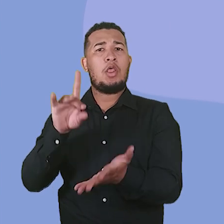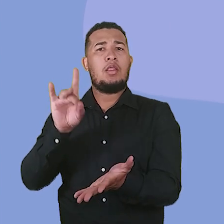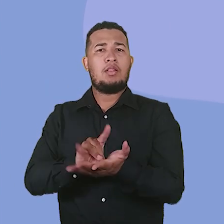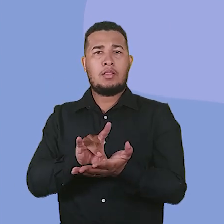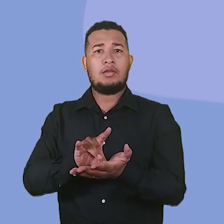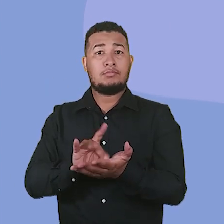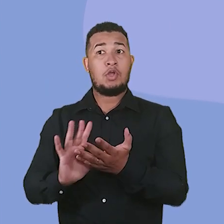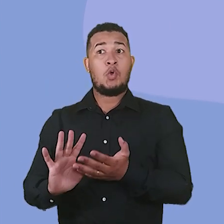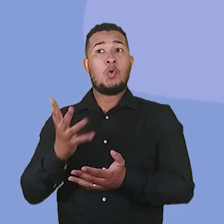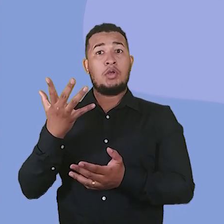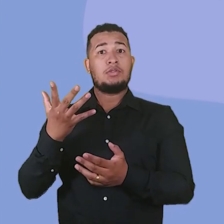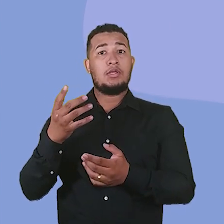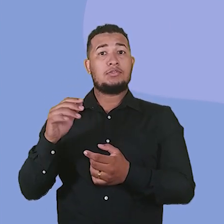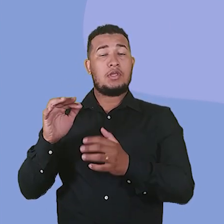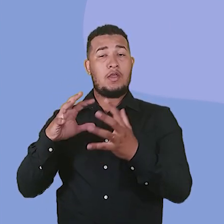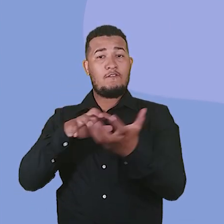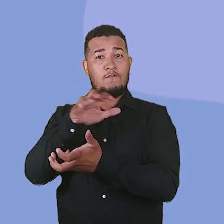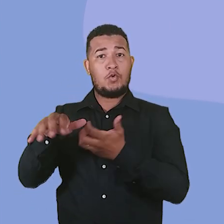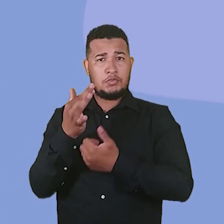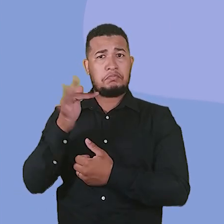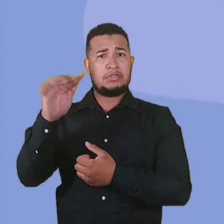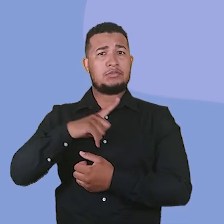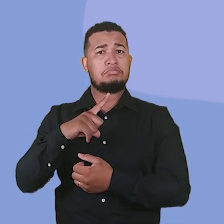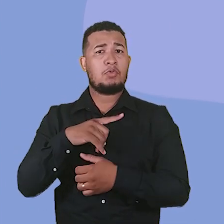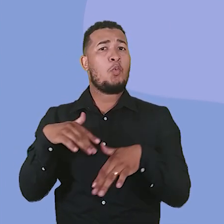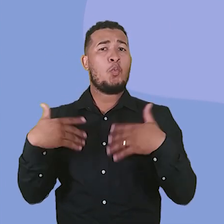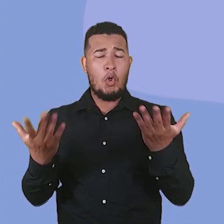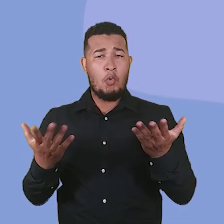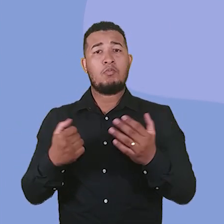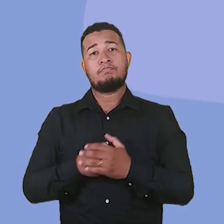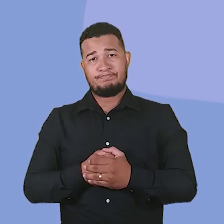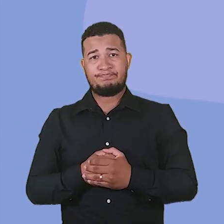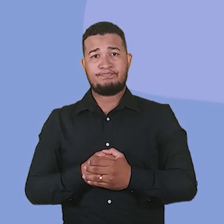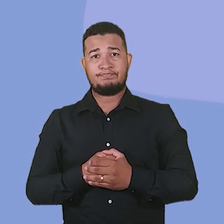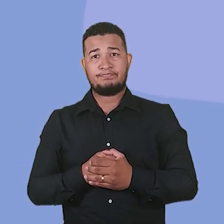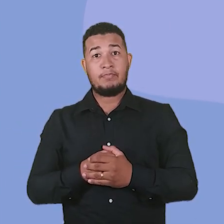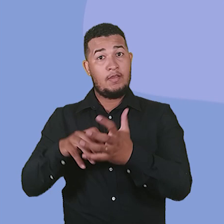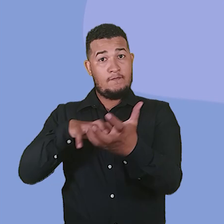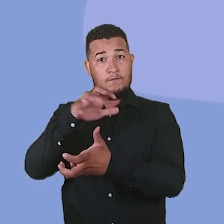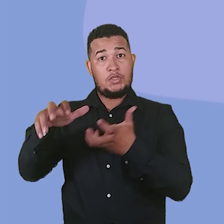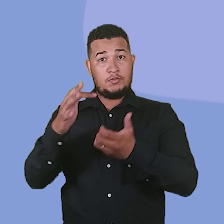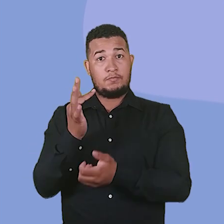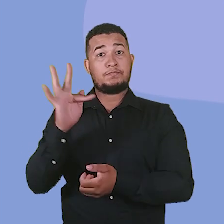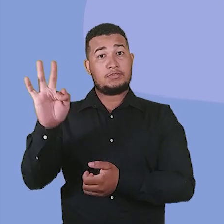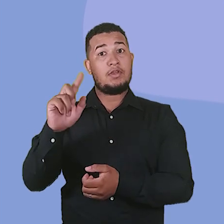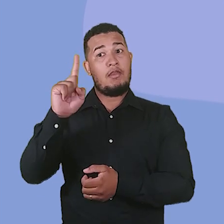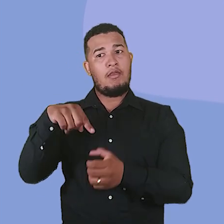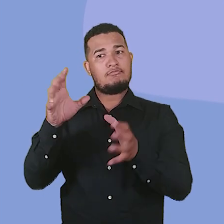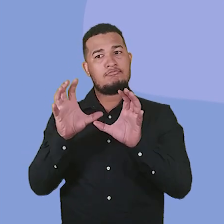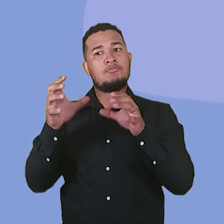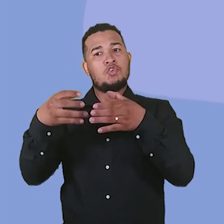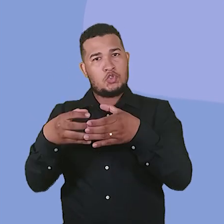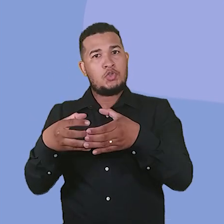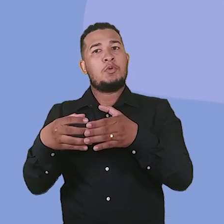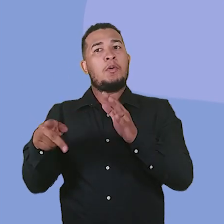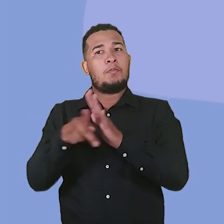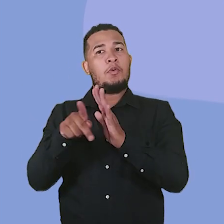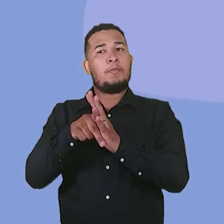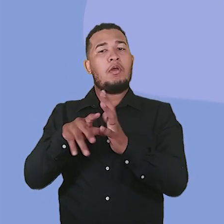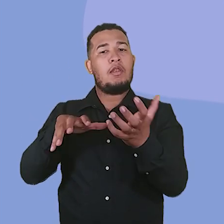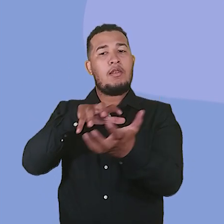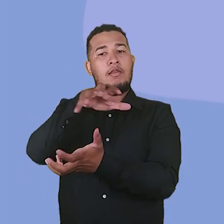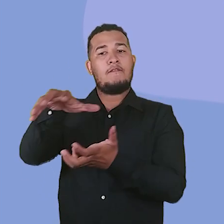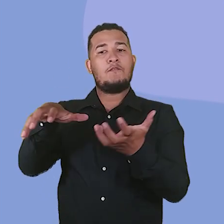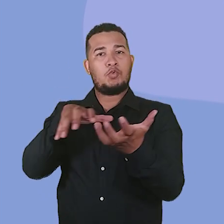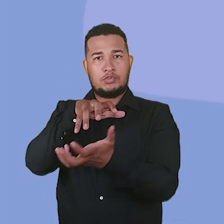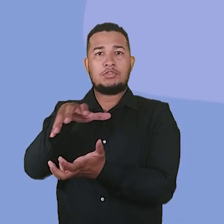realidade social a Revolução Francesa trouxe? A Revolução Francesa está dentro de um grupo de revoluções que nós